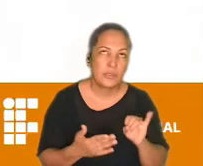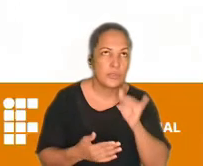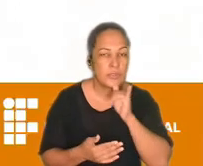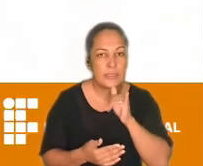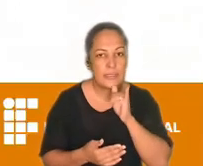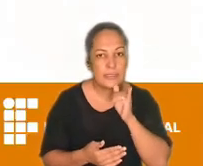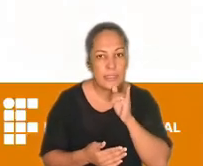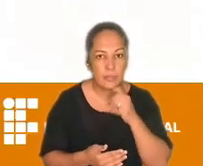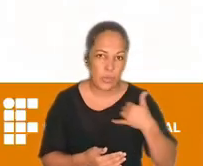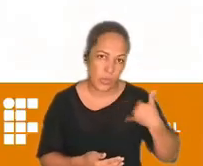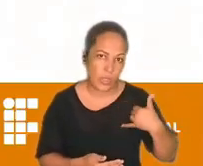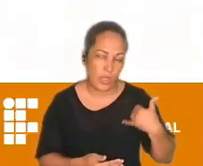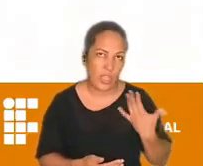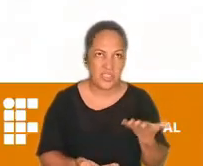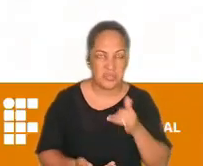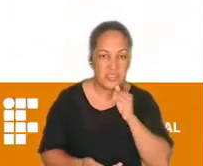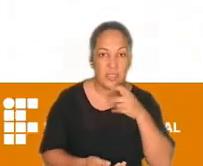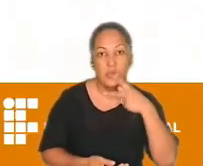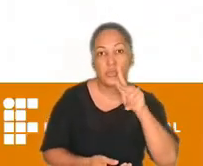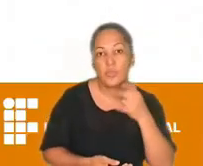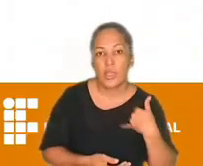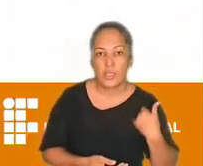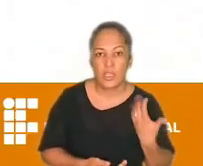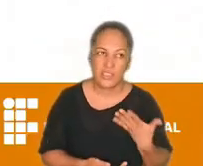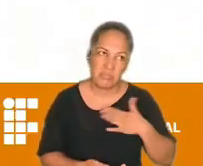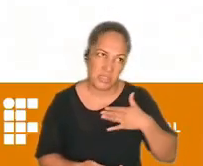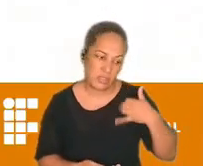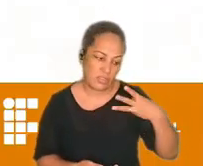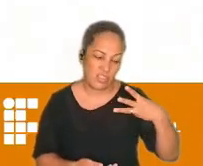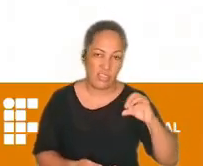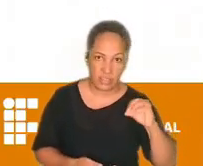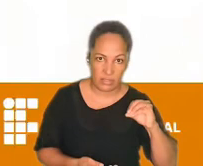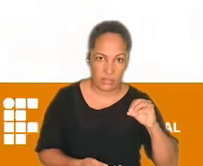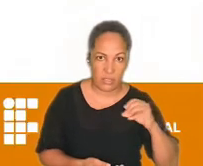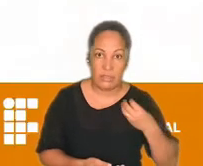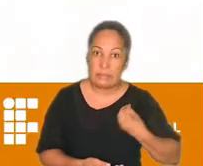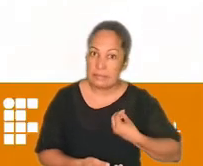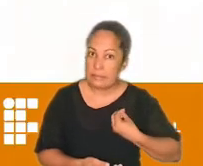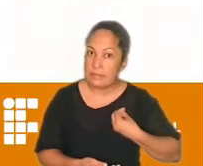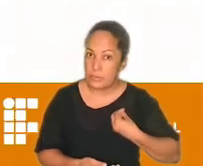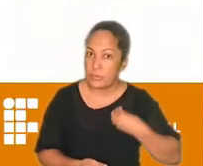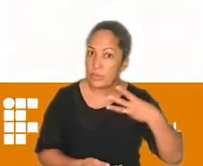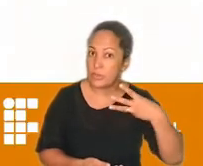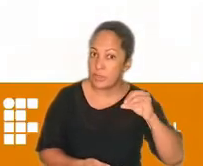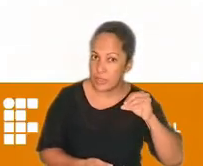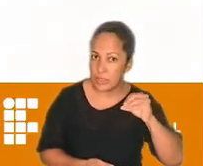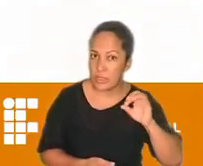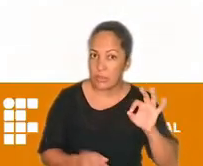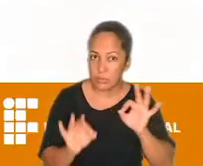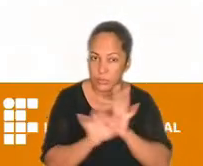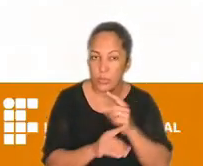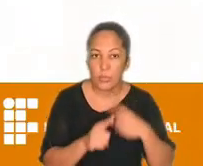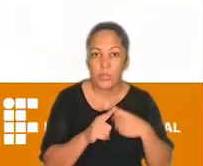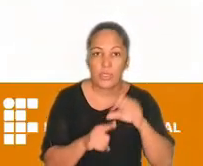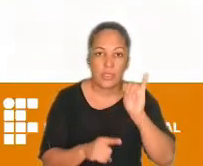idade, tipo, qual é a sua idade? Minha idade é 30. 30 é um número inteiro. Inteiro por que inteiro? Porque ele